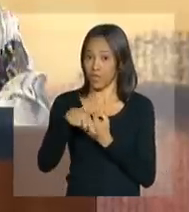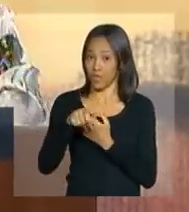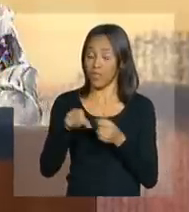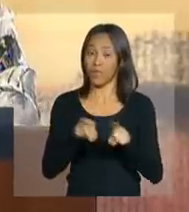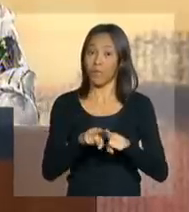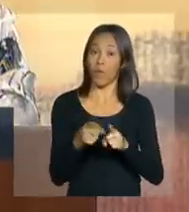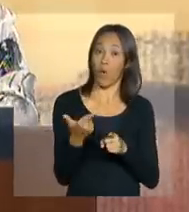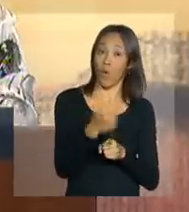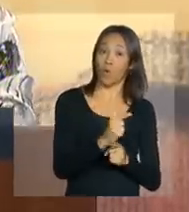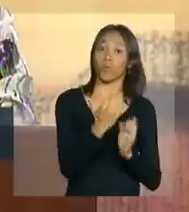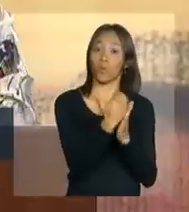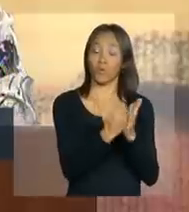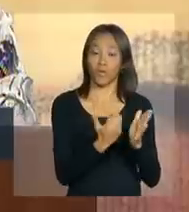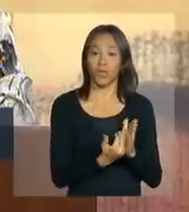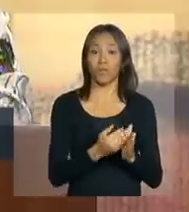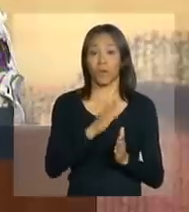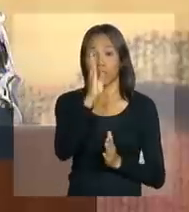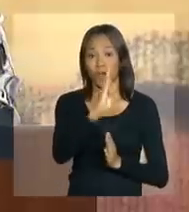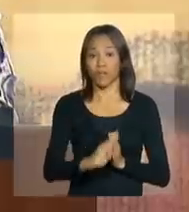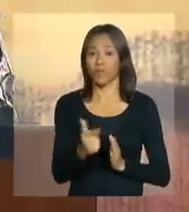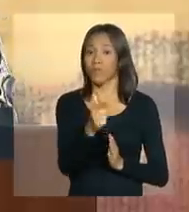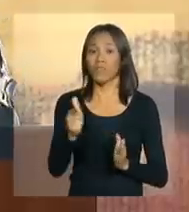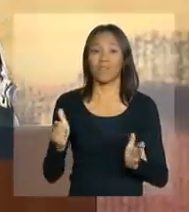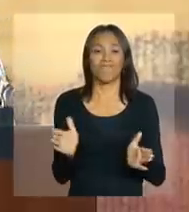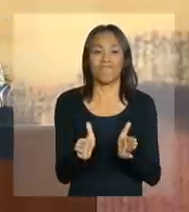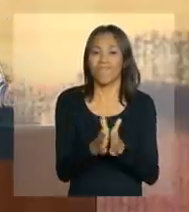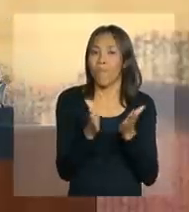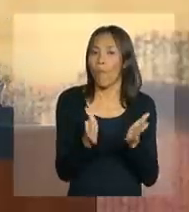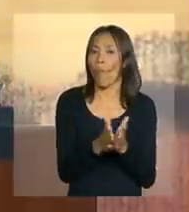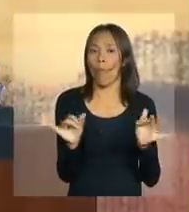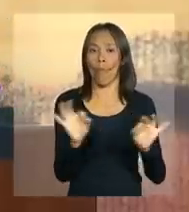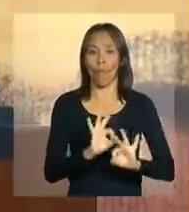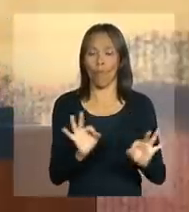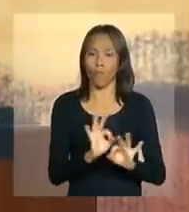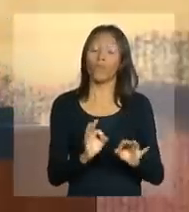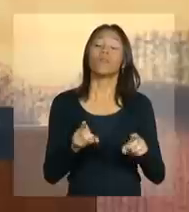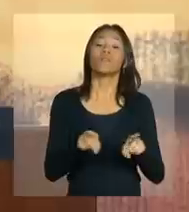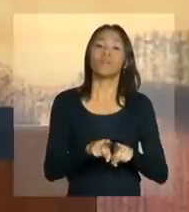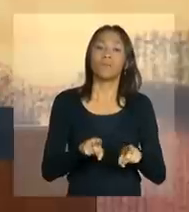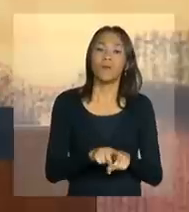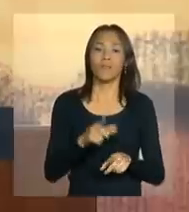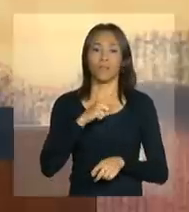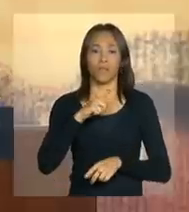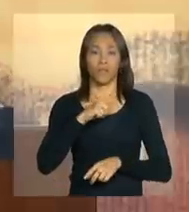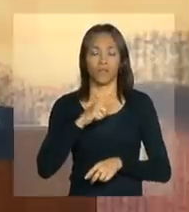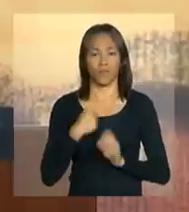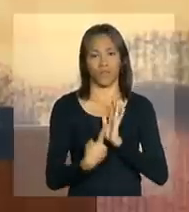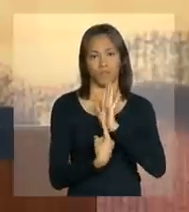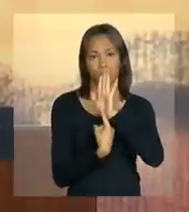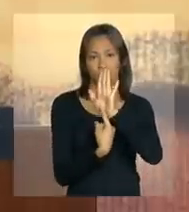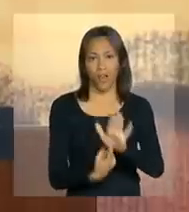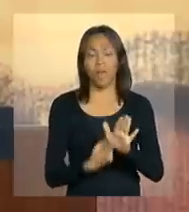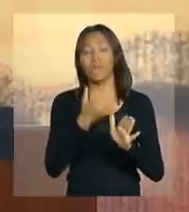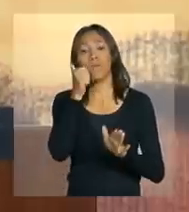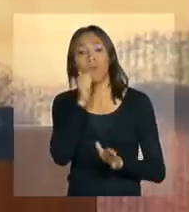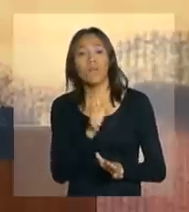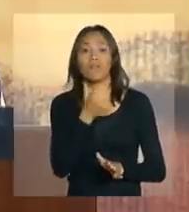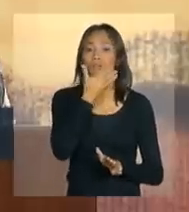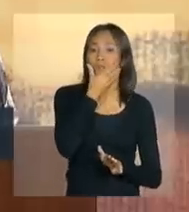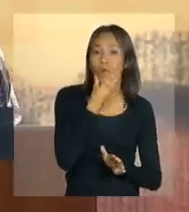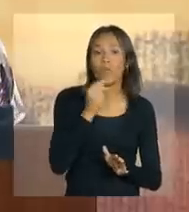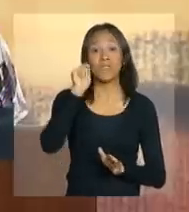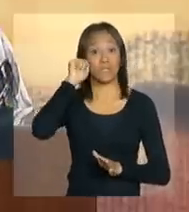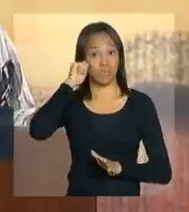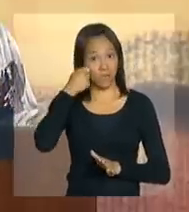programa Brasil sem miséria há também que se destacar a presença majoritária de mulheres e homens